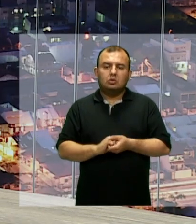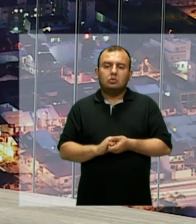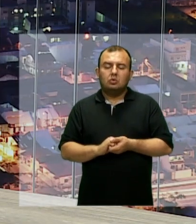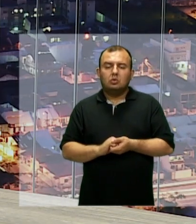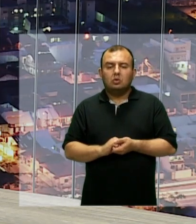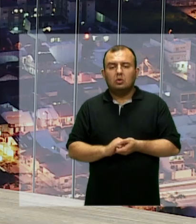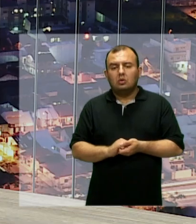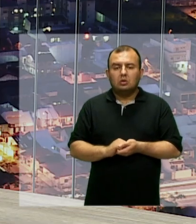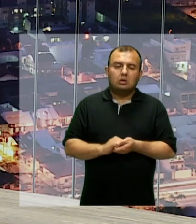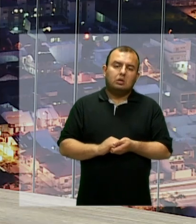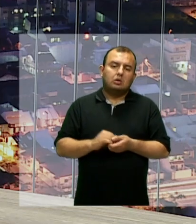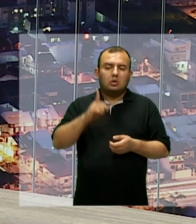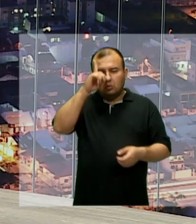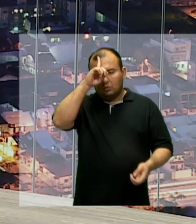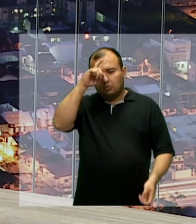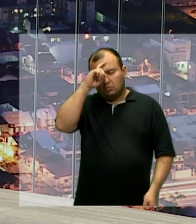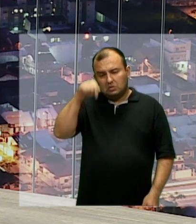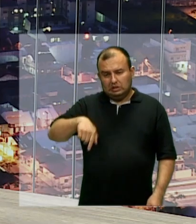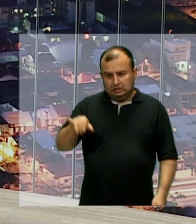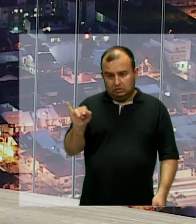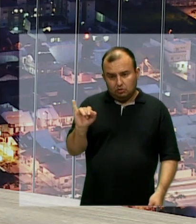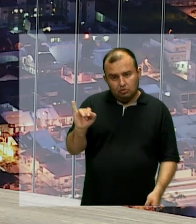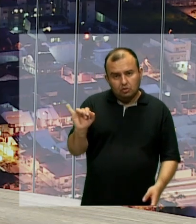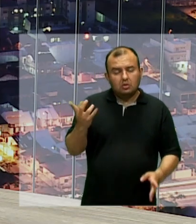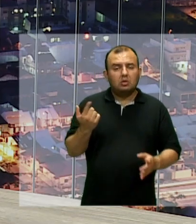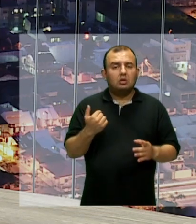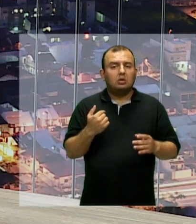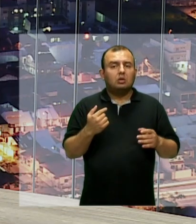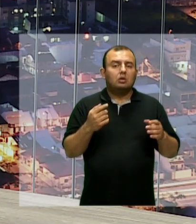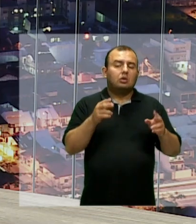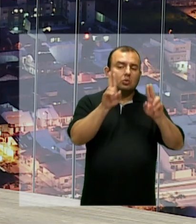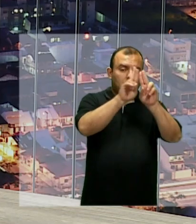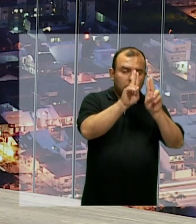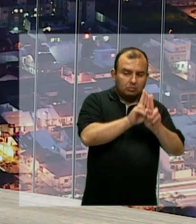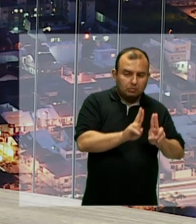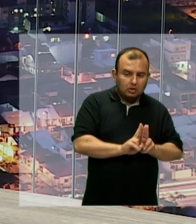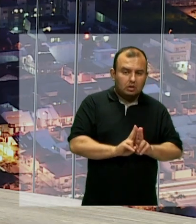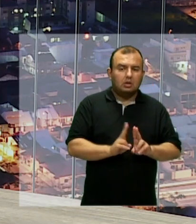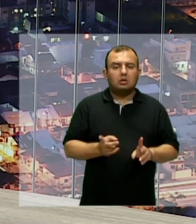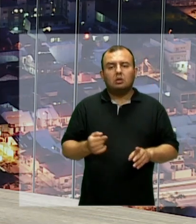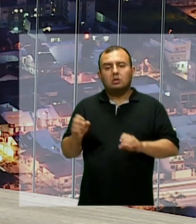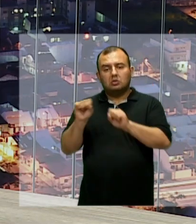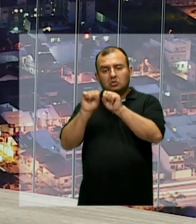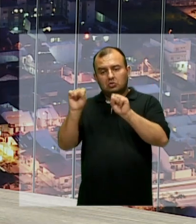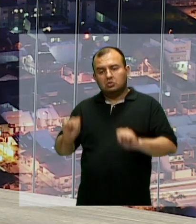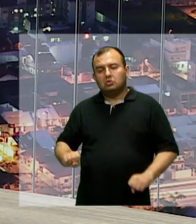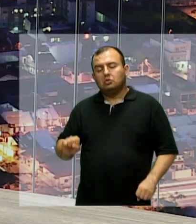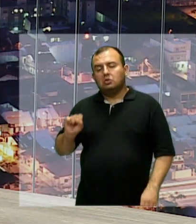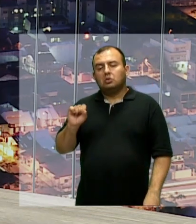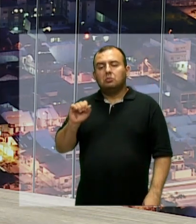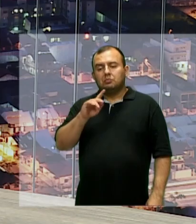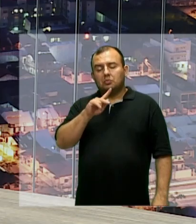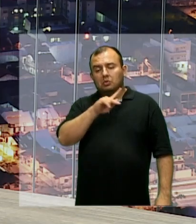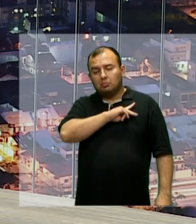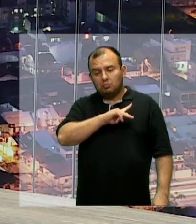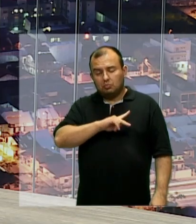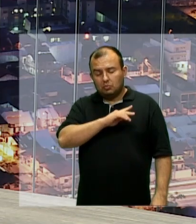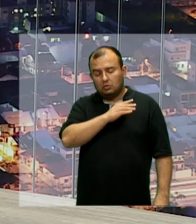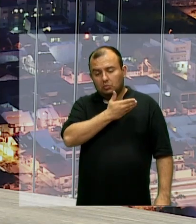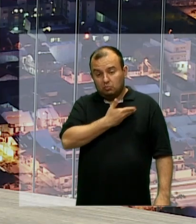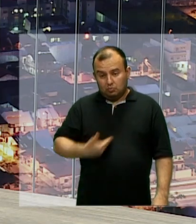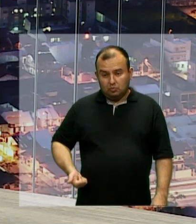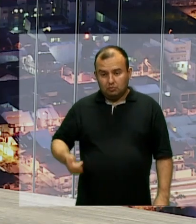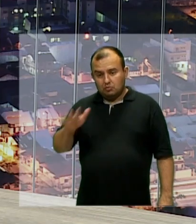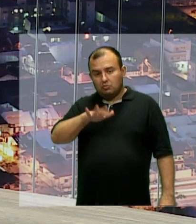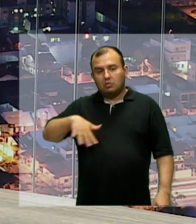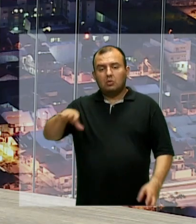o Hospital Marieta, a Rede Unimed, ou o sistema público em geral, como é que nós estamos